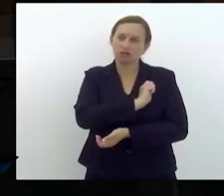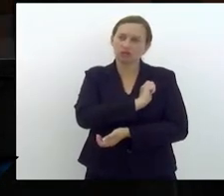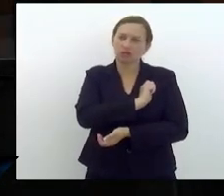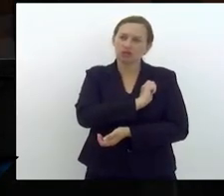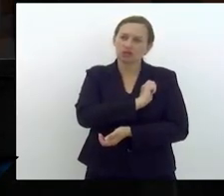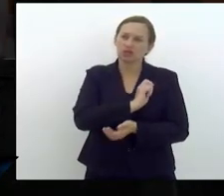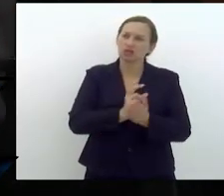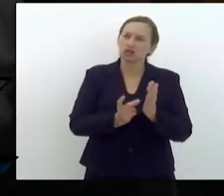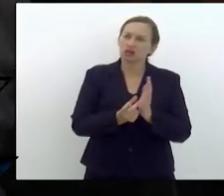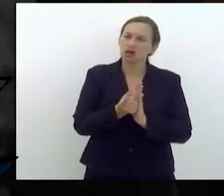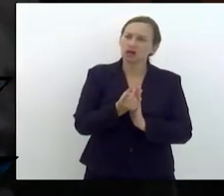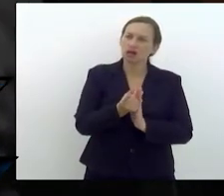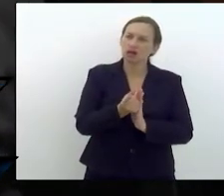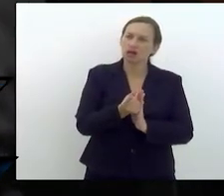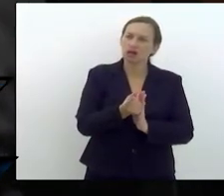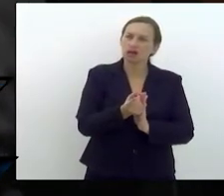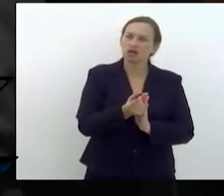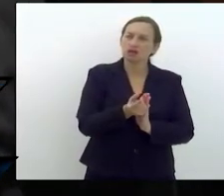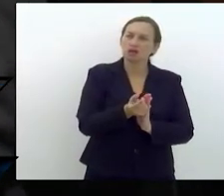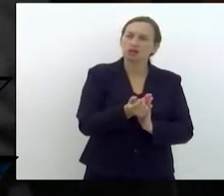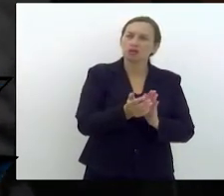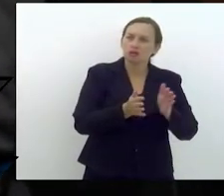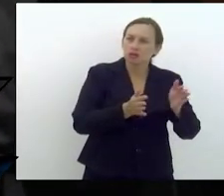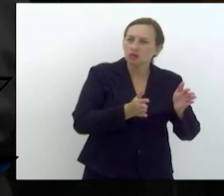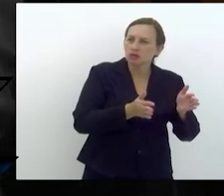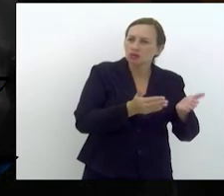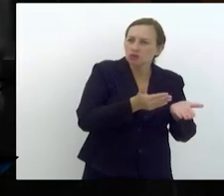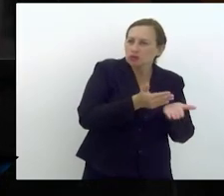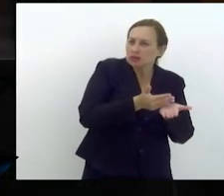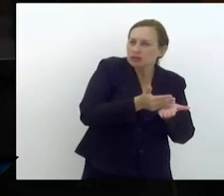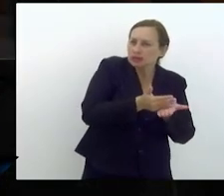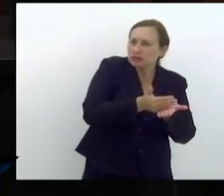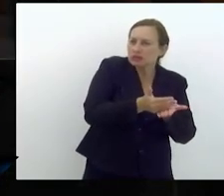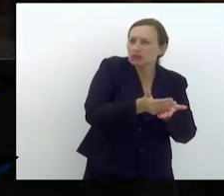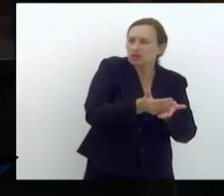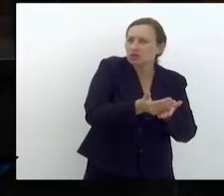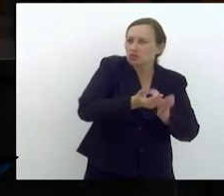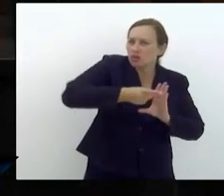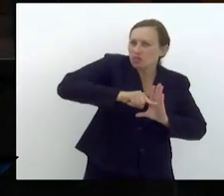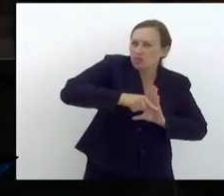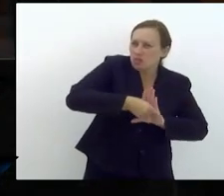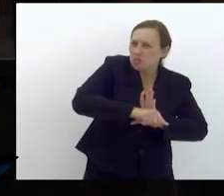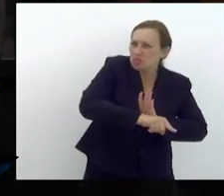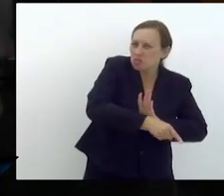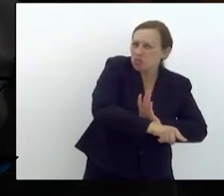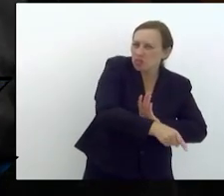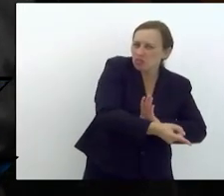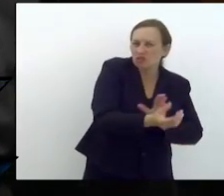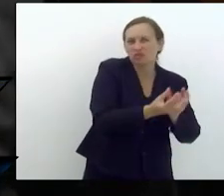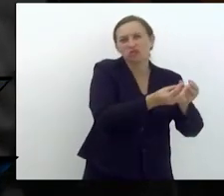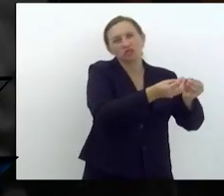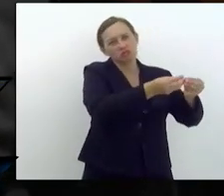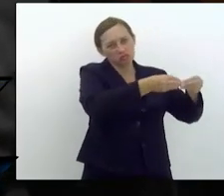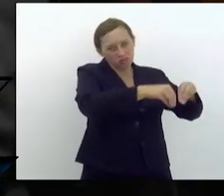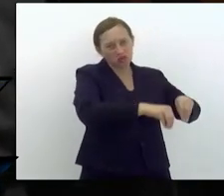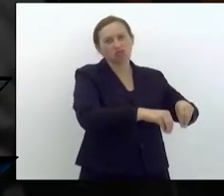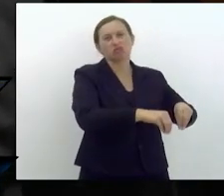na preliminar é profundamente prejudicial